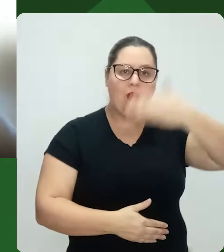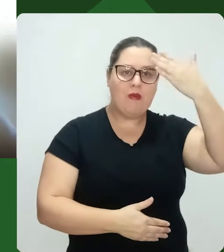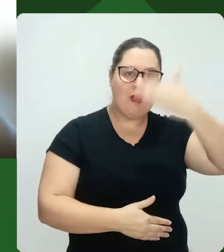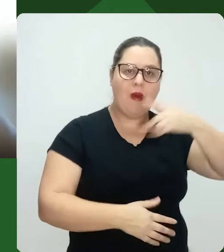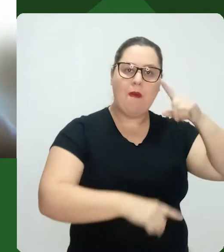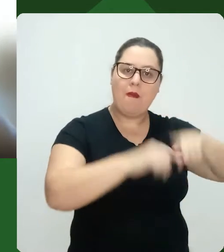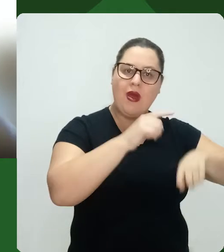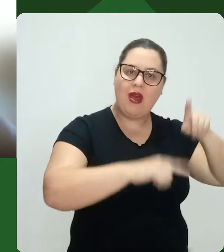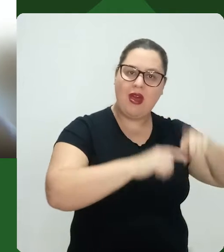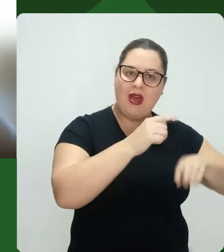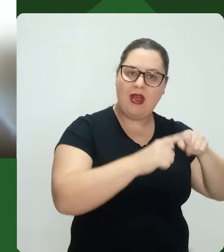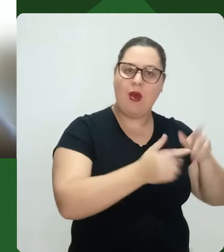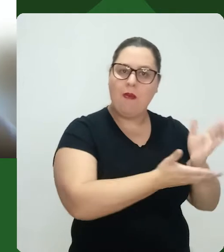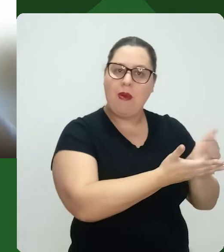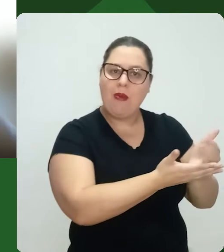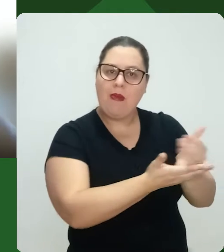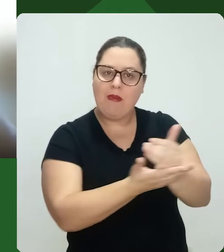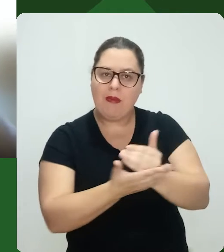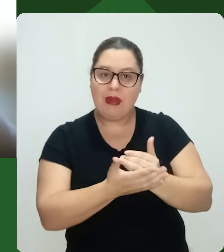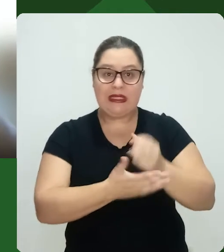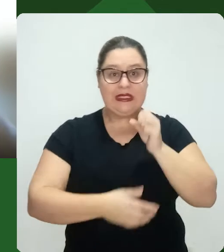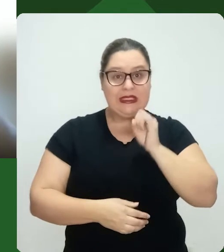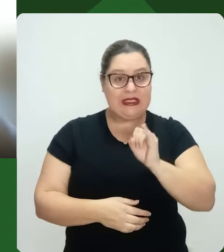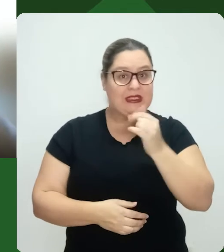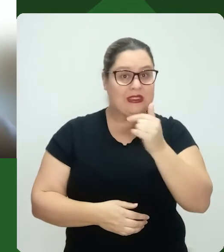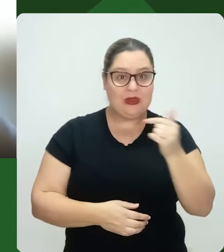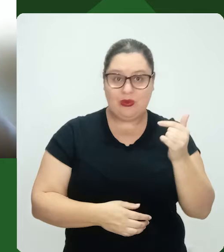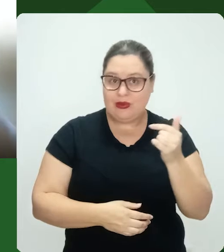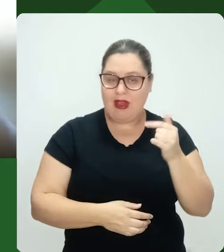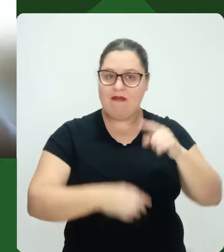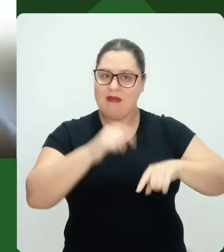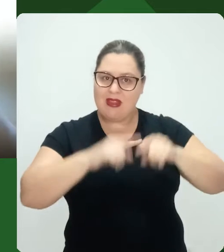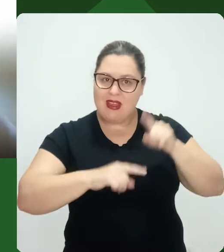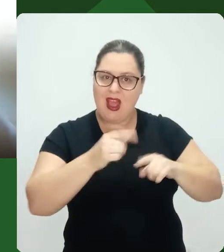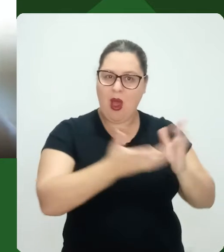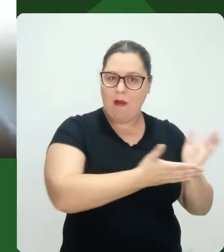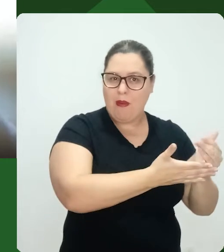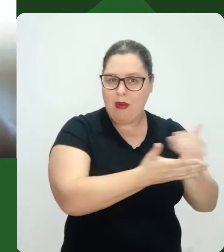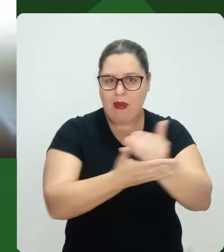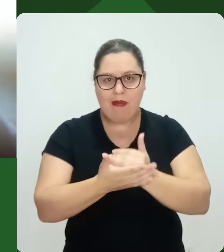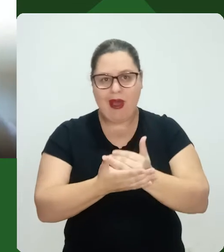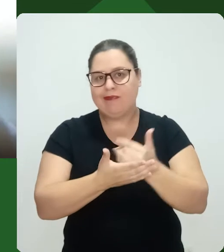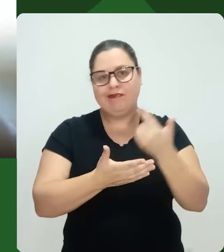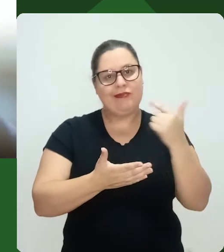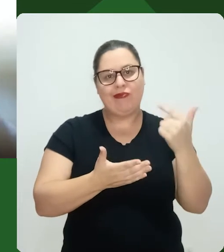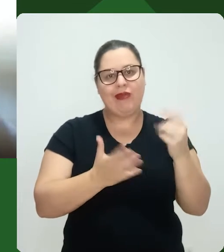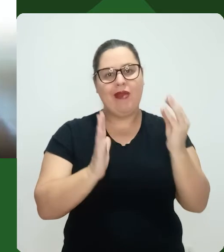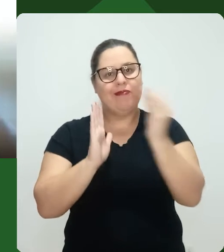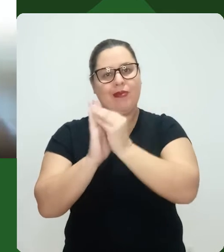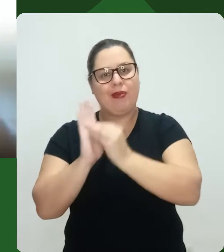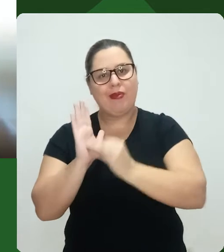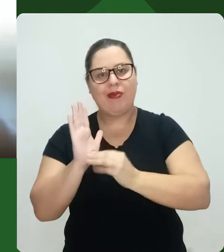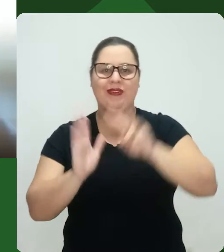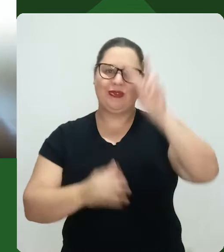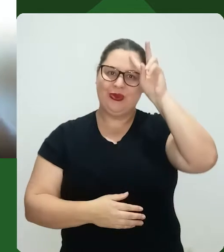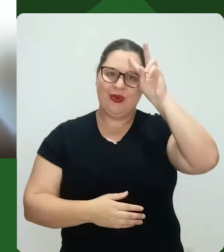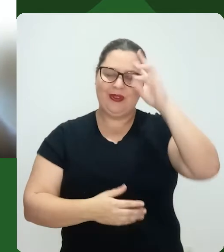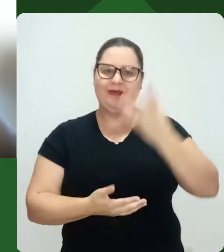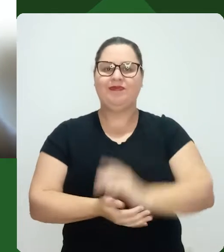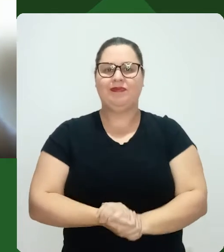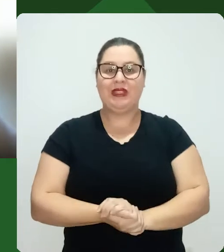né, e, e precisa de um determinado material para que essa história aconteça. Sem ele, não é